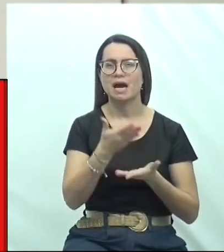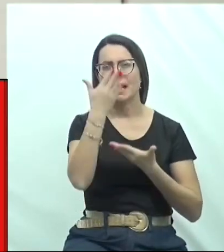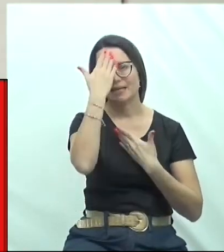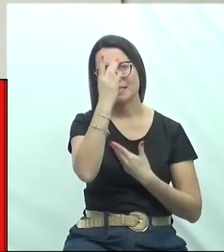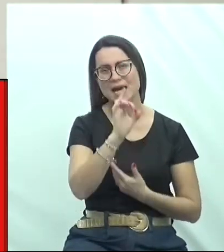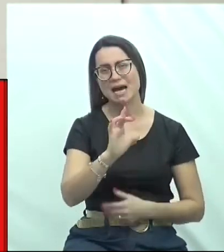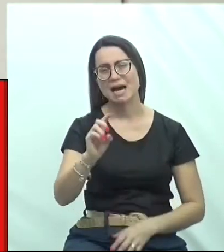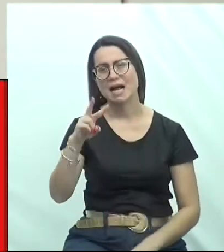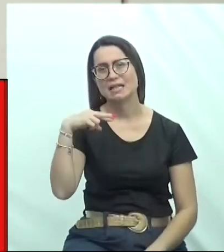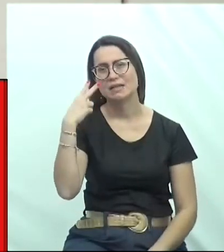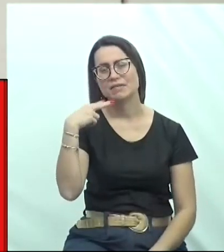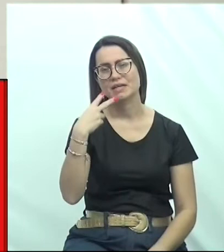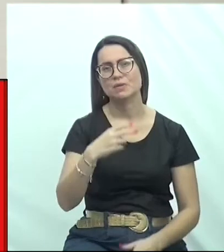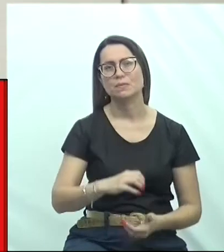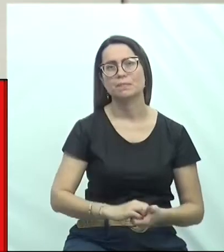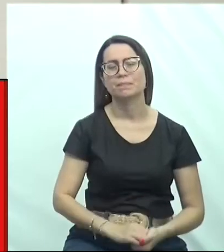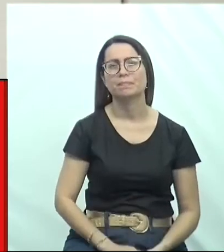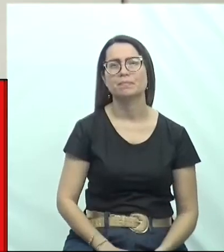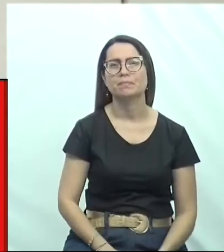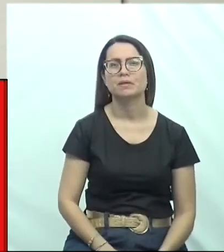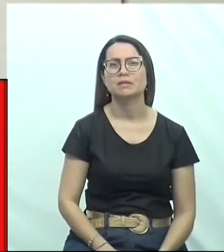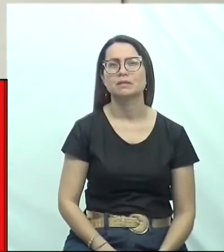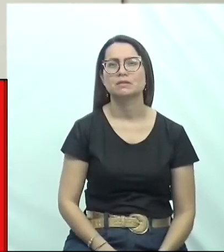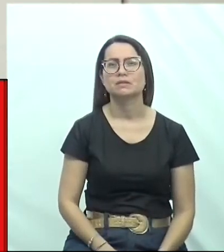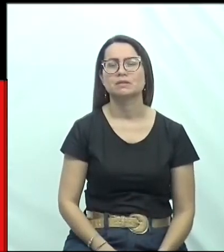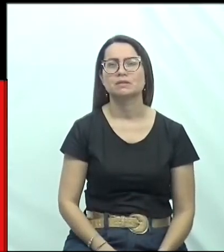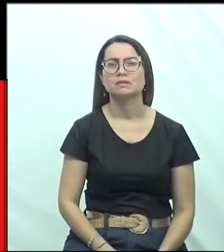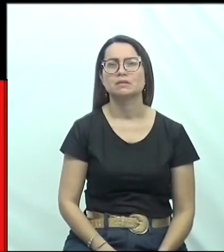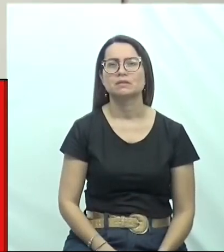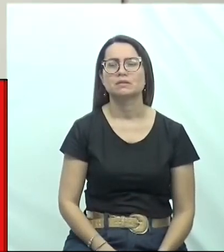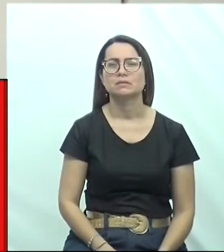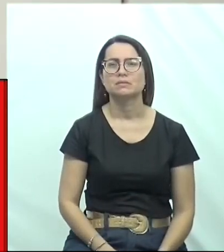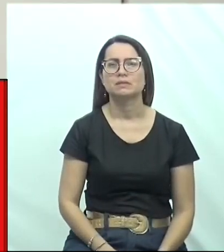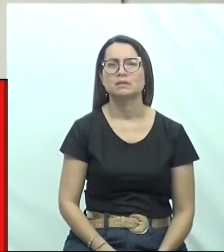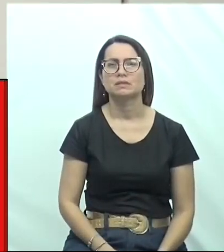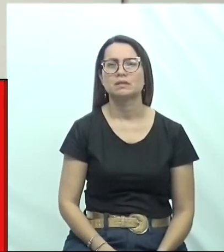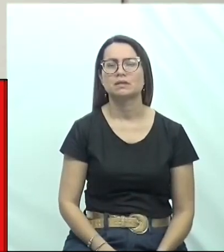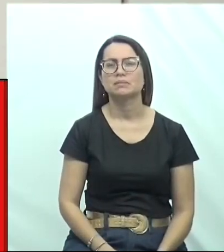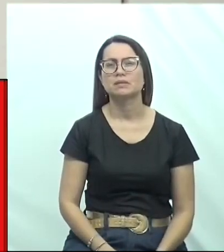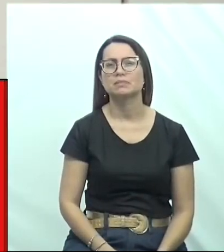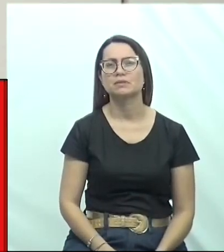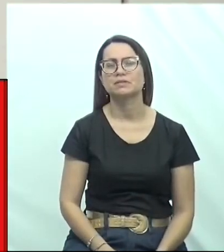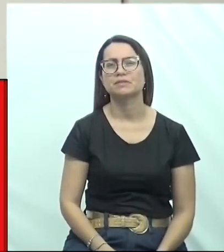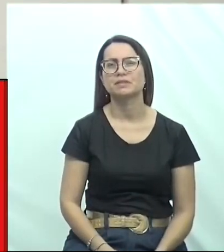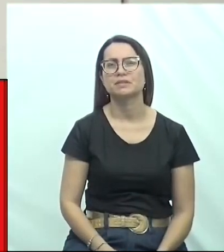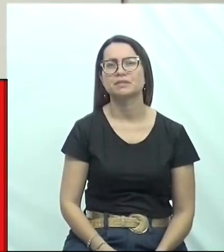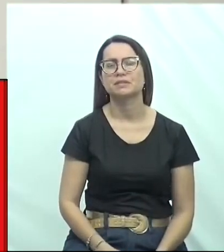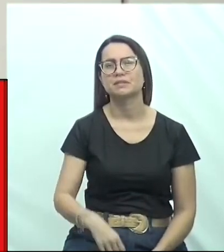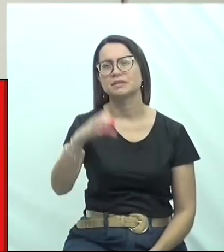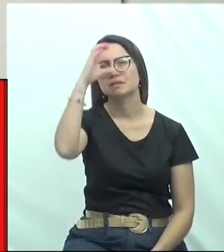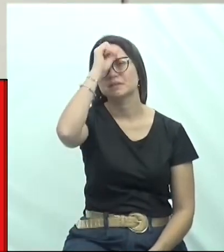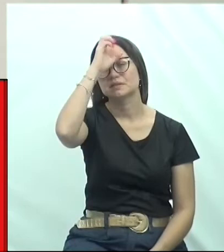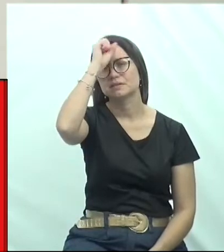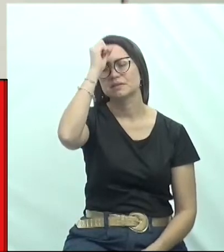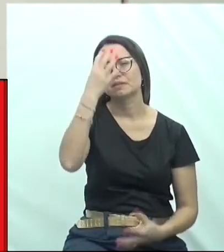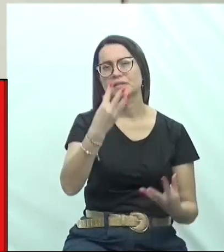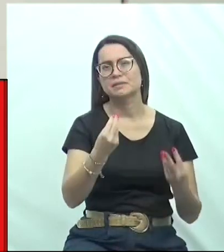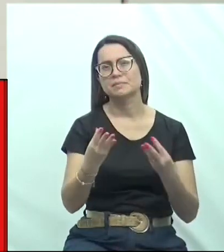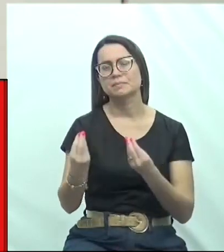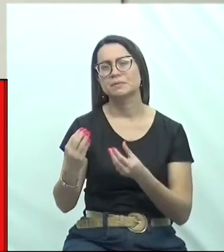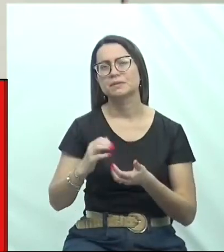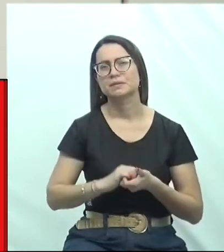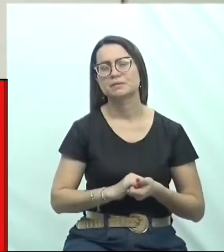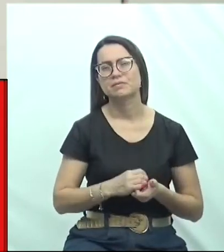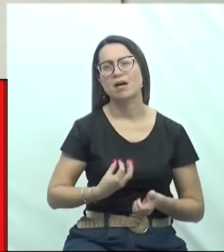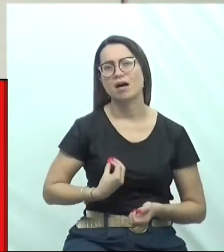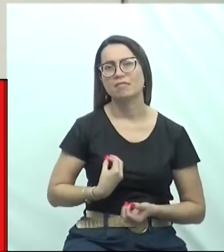demais. Dizer que aprendi muito, aprendo no dia a dia, o mundo ele me ensina,